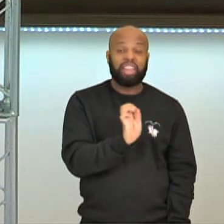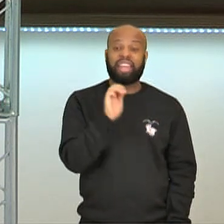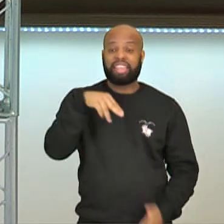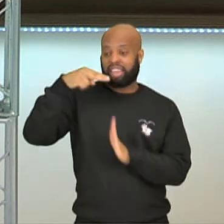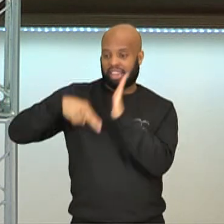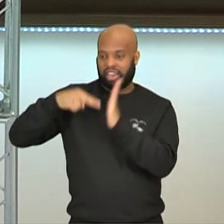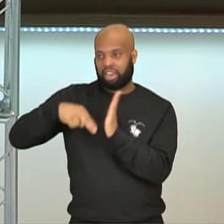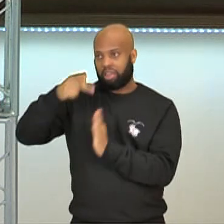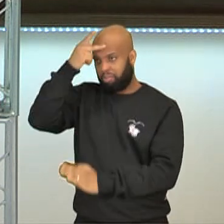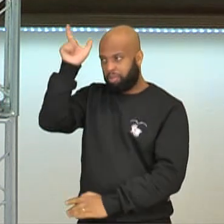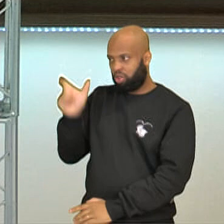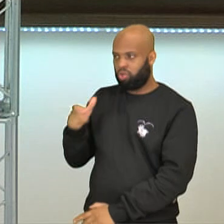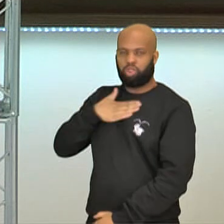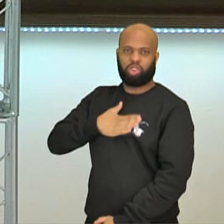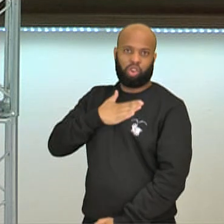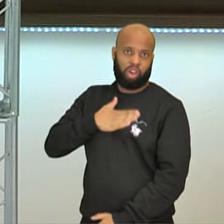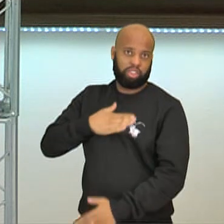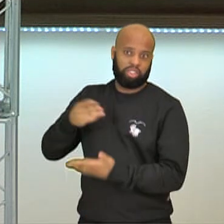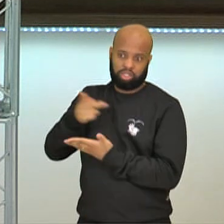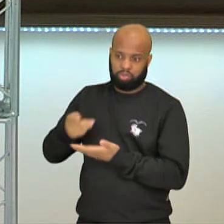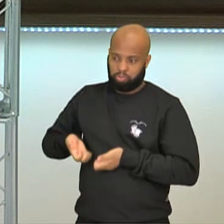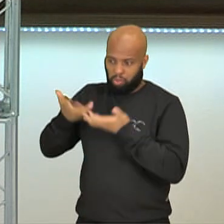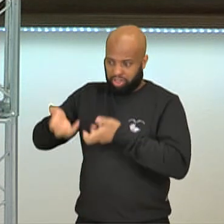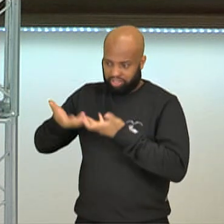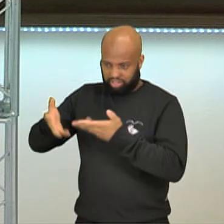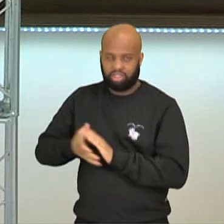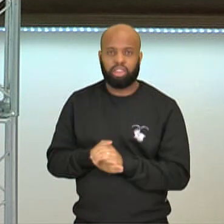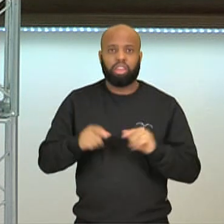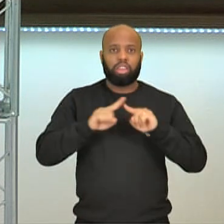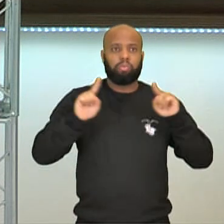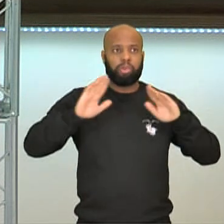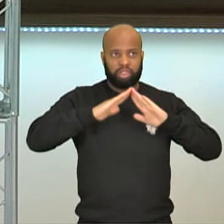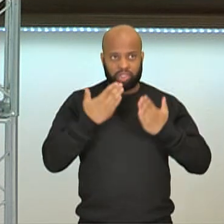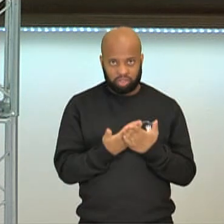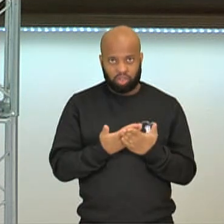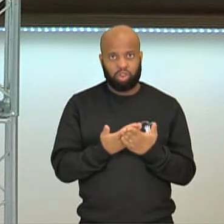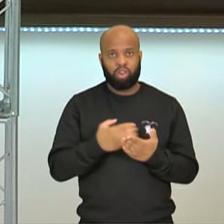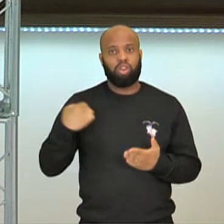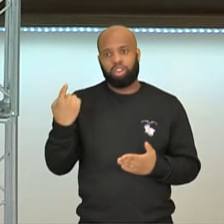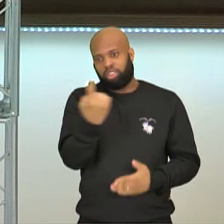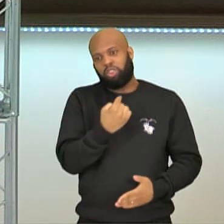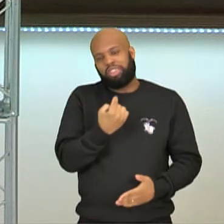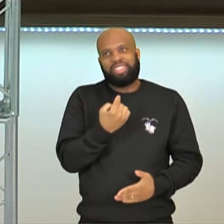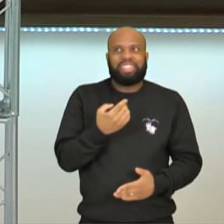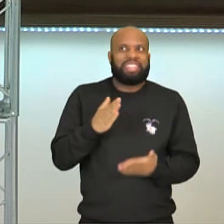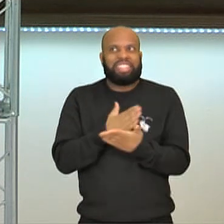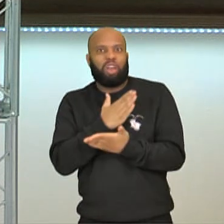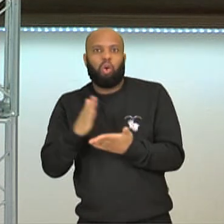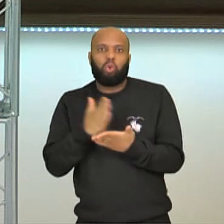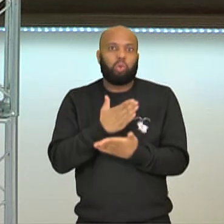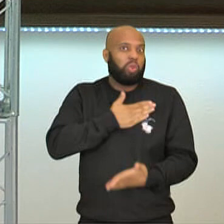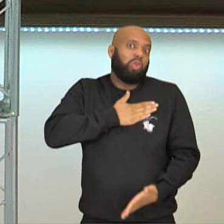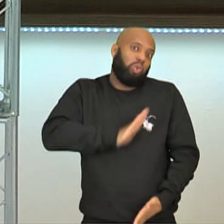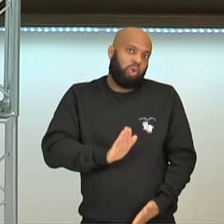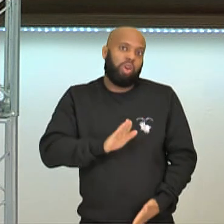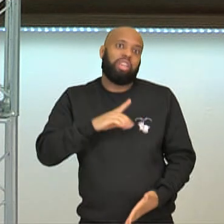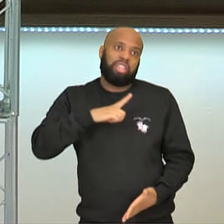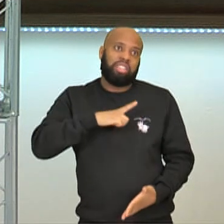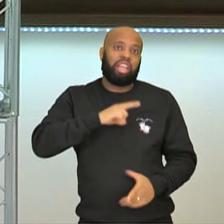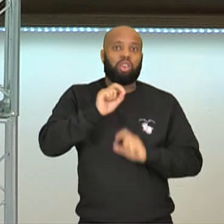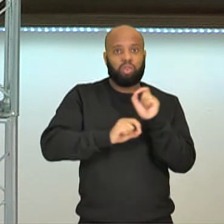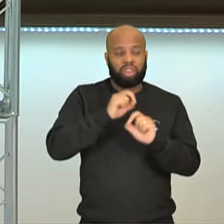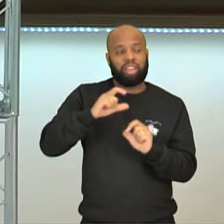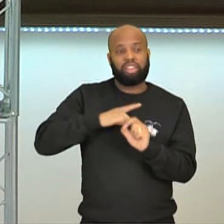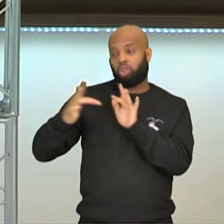lê? São pessoas que gostam de poesia. No entanto, na escola, mesmo não gostando, algumas pessoas não gostando, a gente acaba